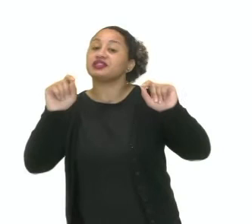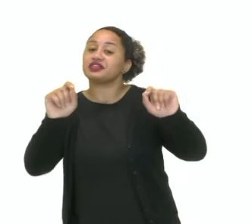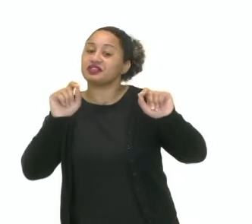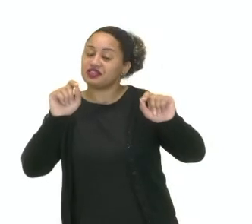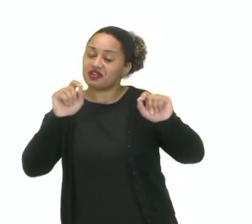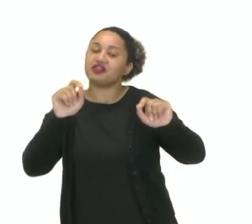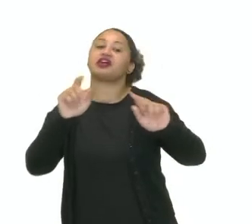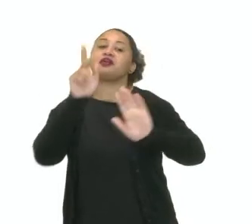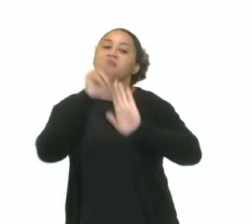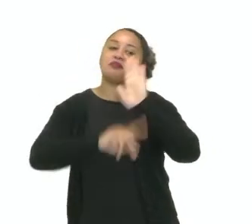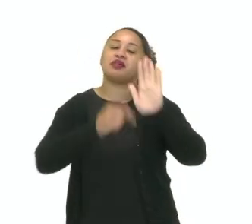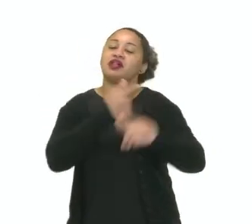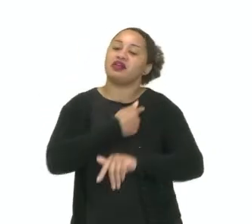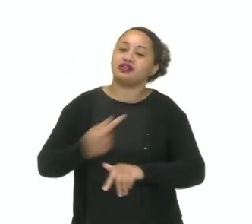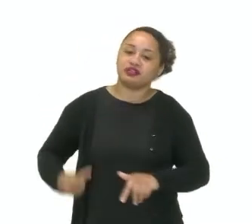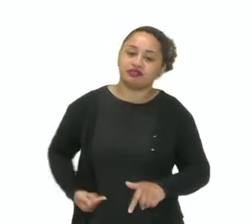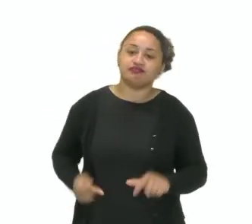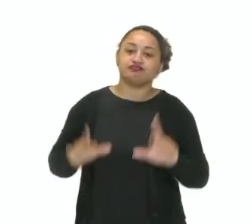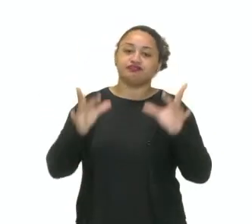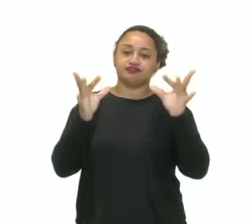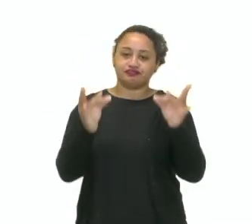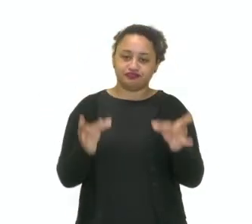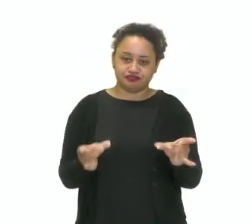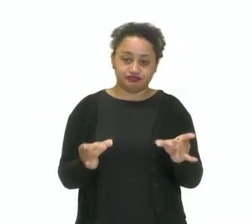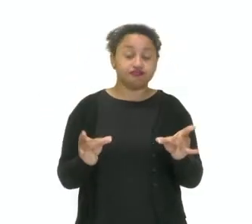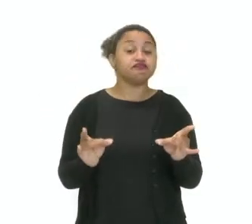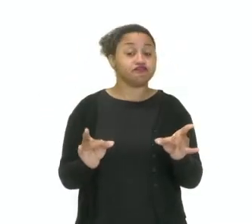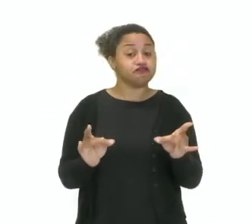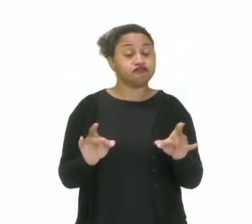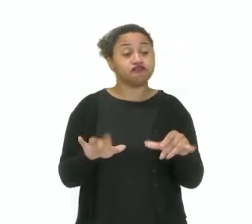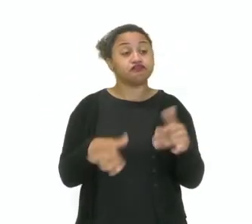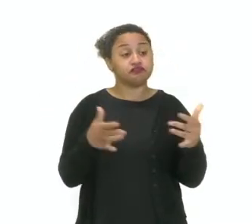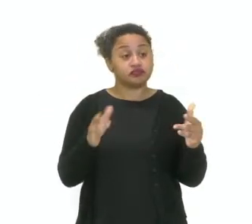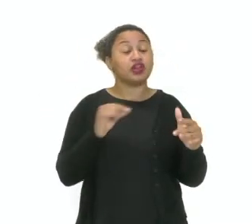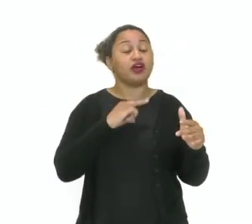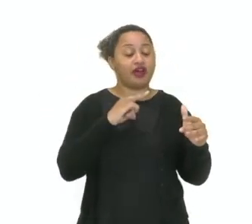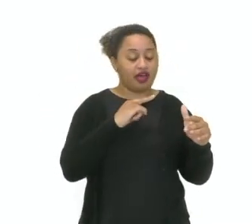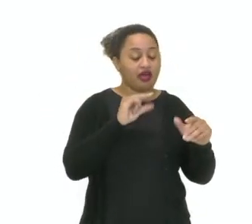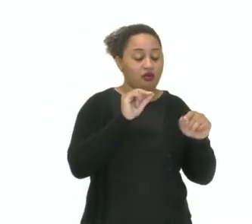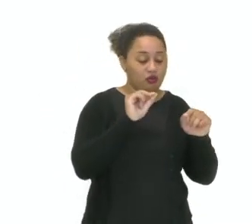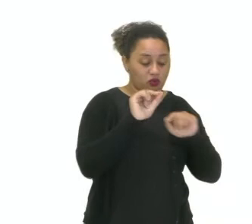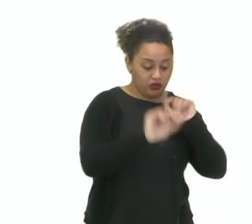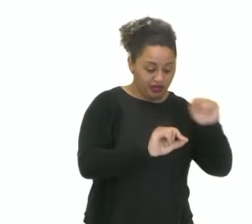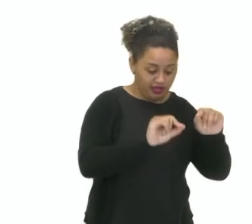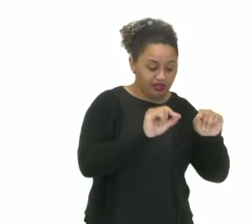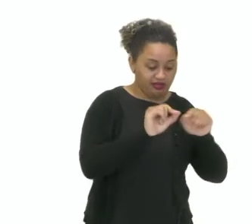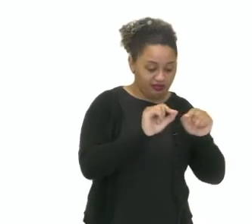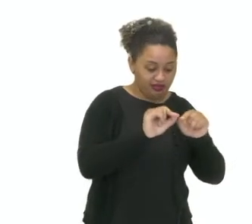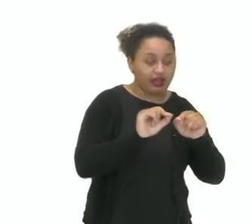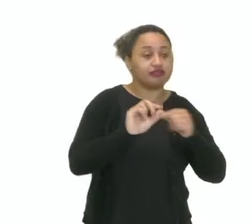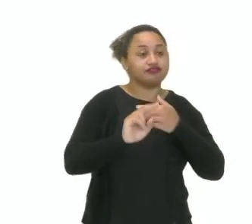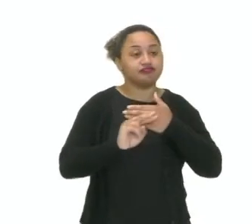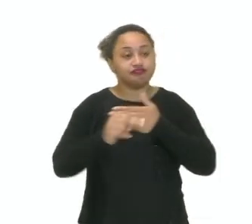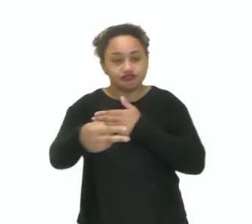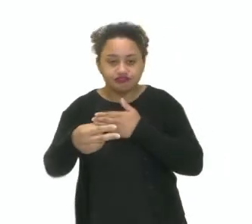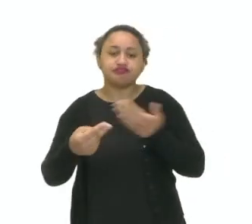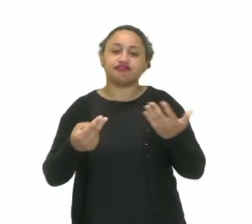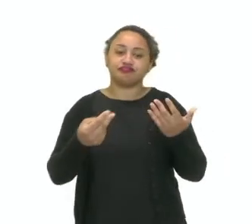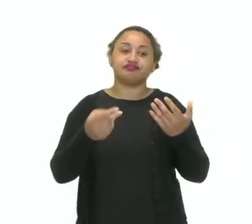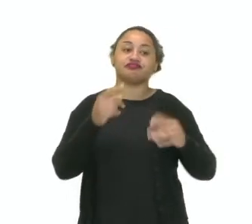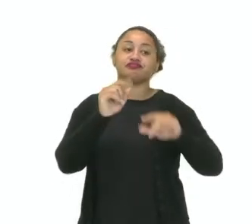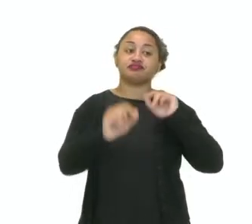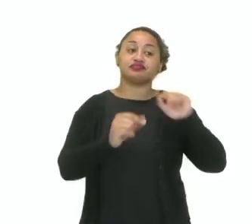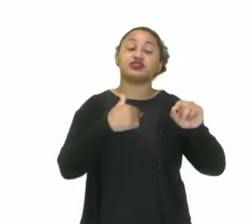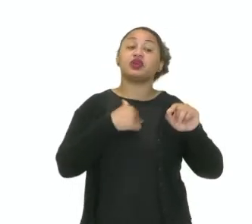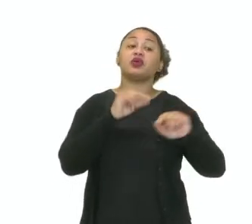plano governamental detalhado. Então, causa e efeito. Então, os motivos, as